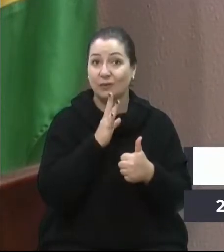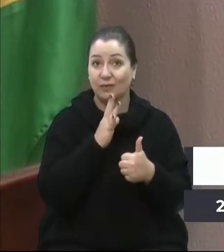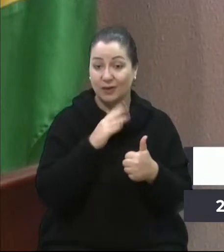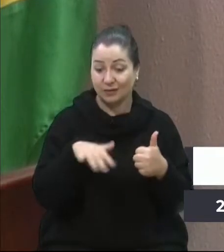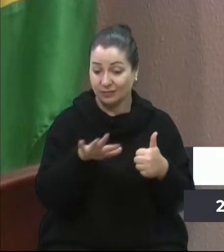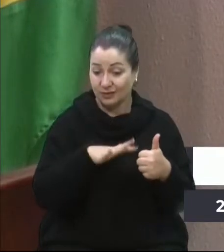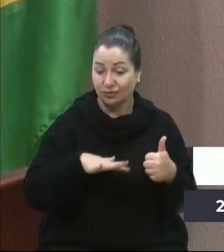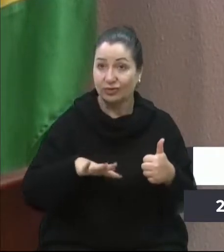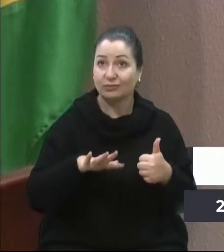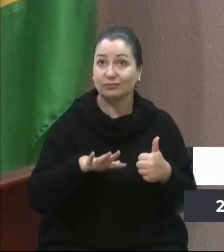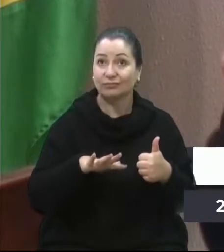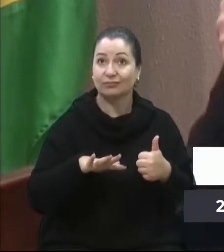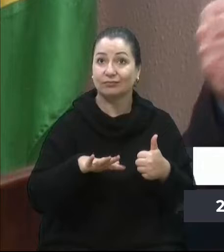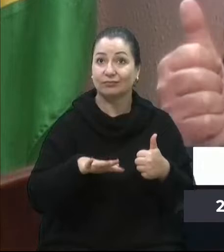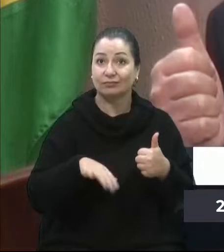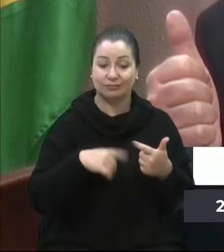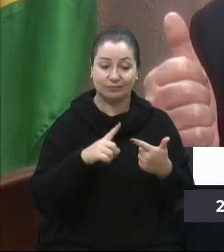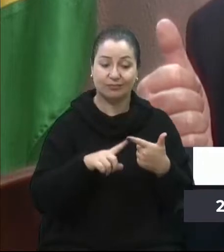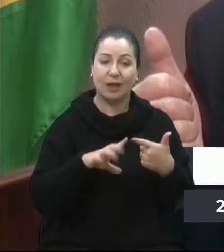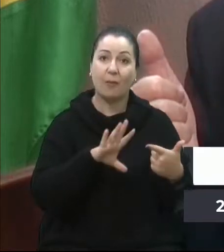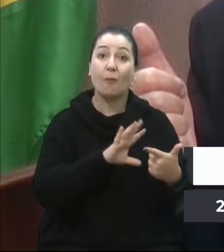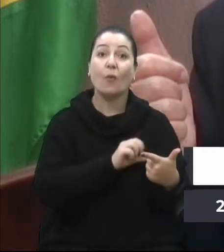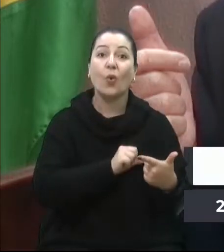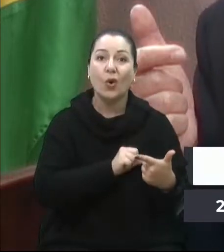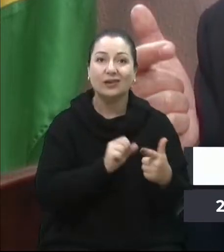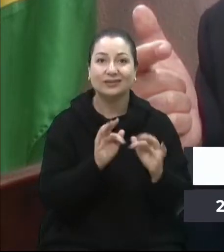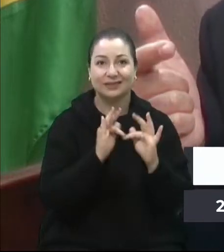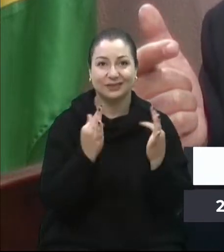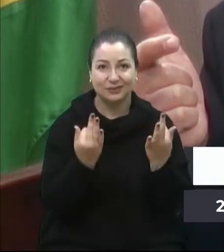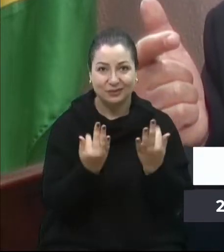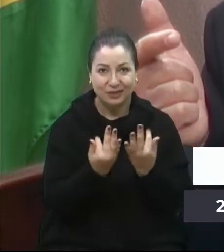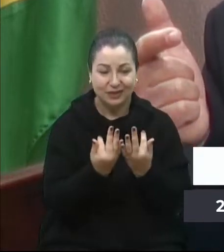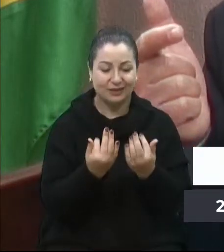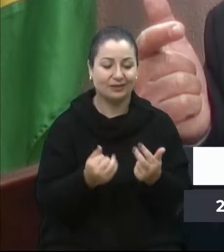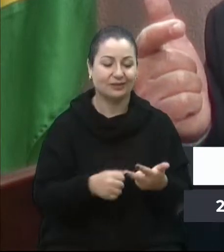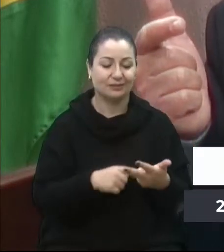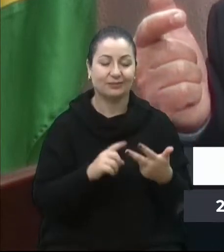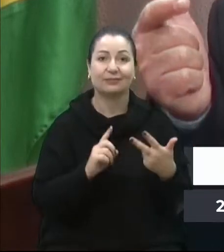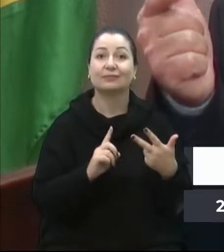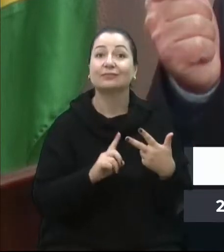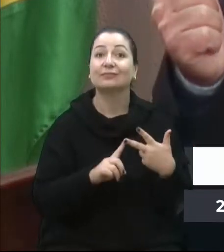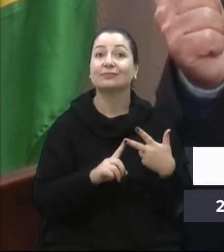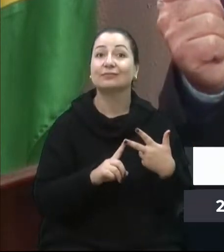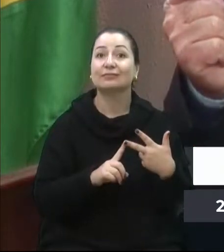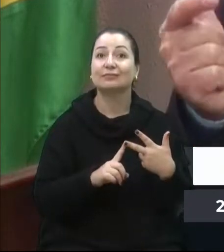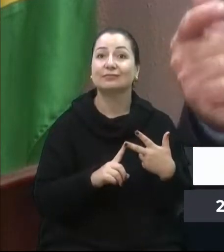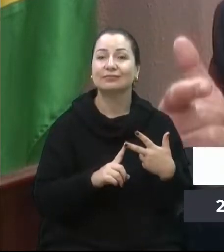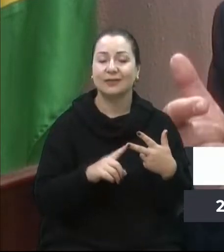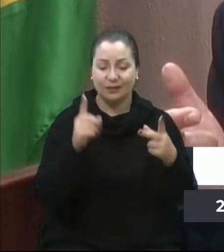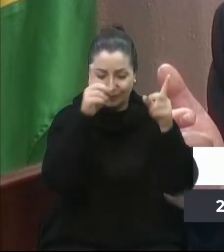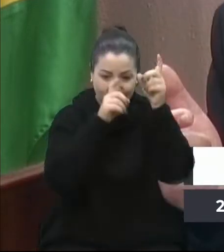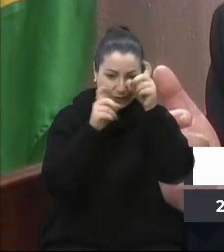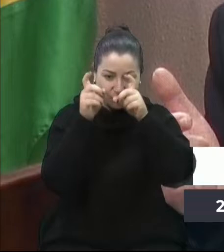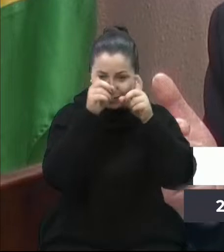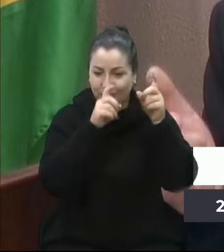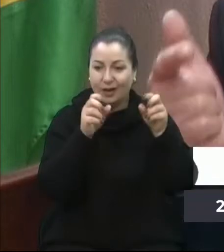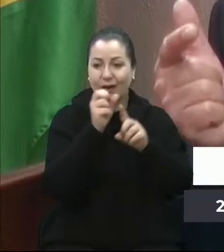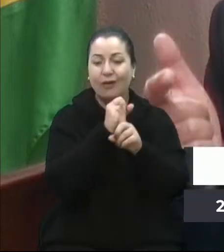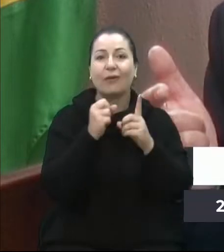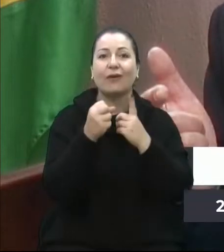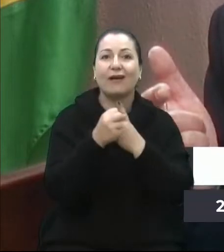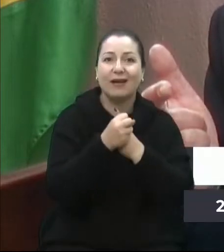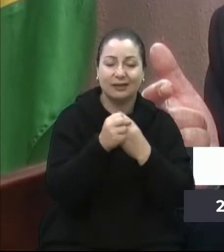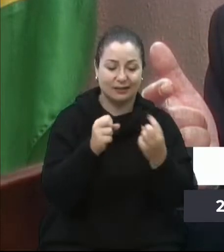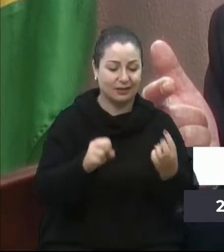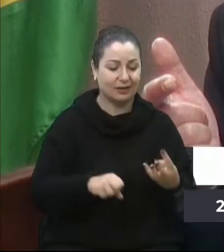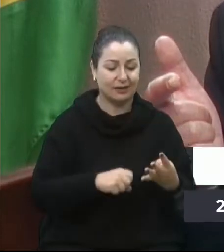região, amor às famílias, eu anotei aqui, se preocupar com a sociedade,